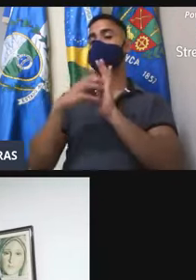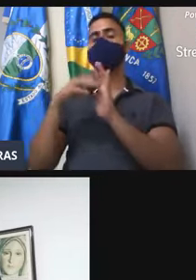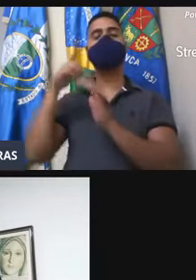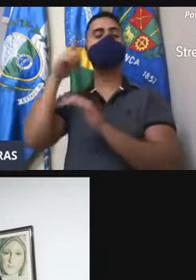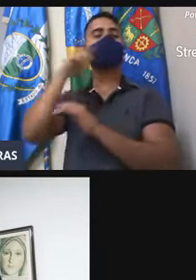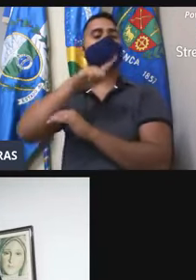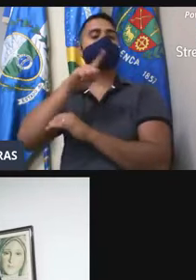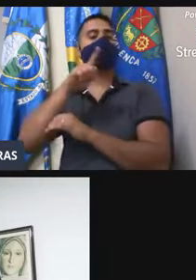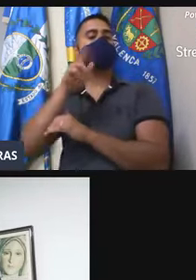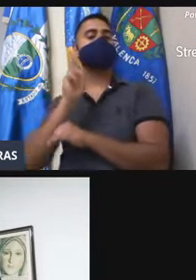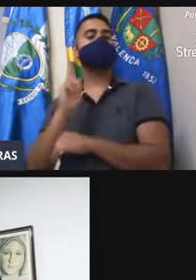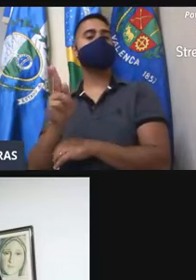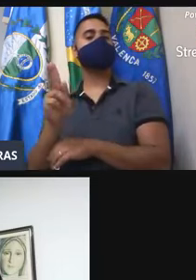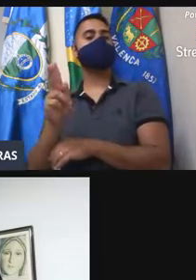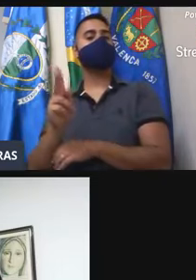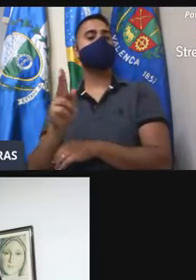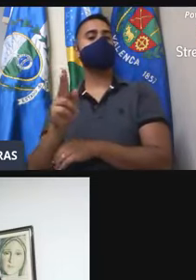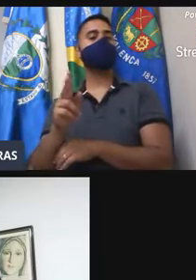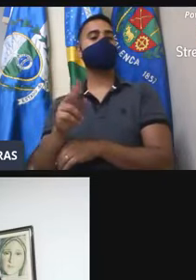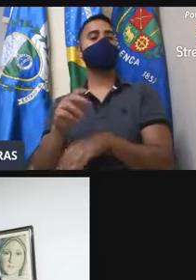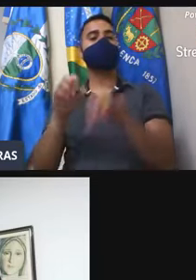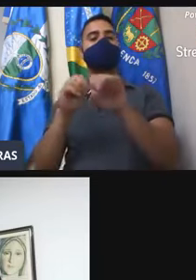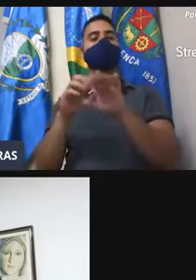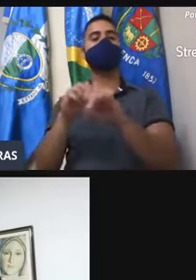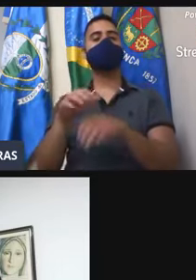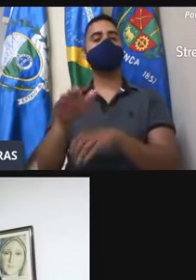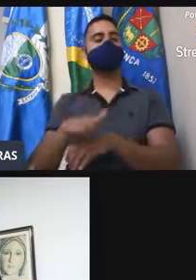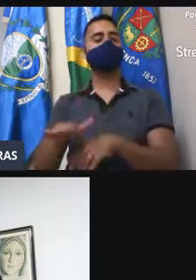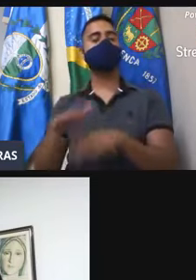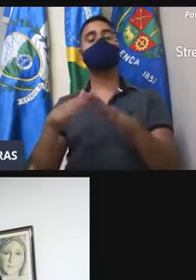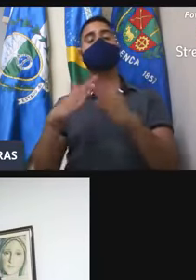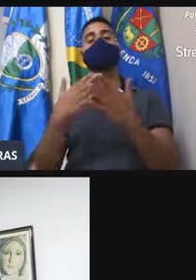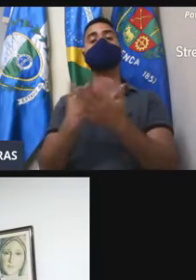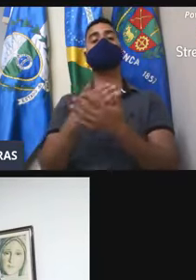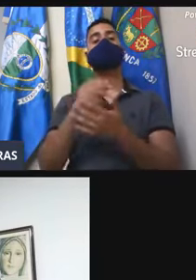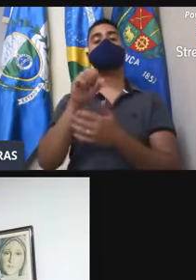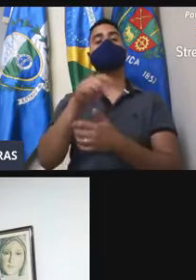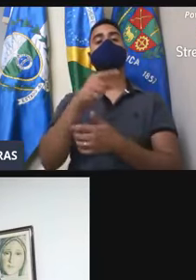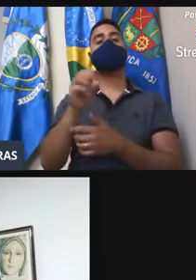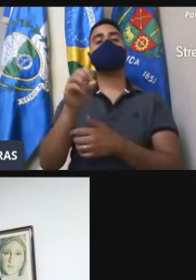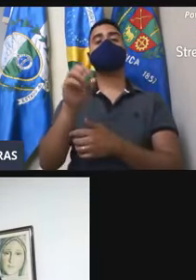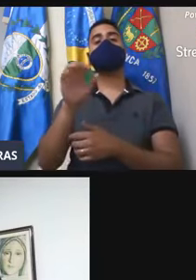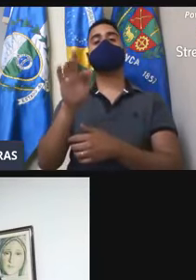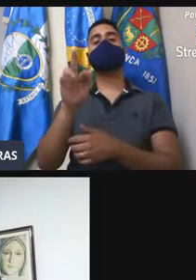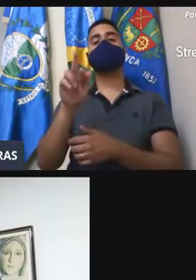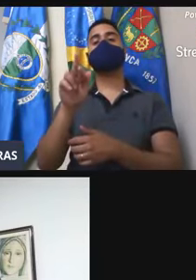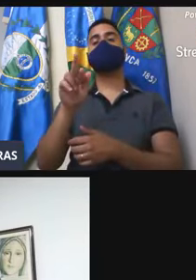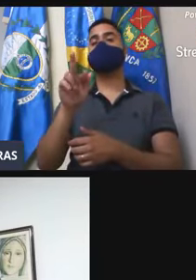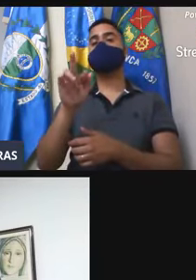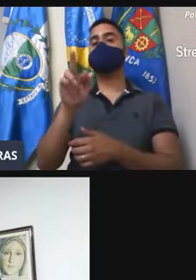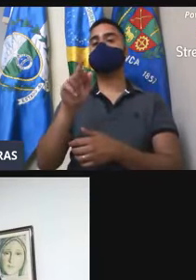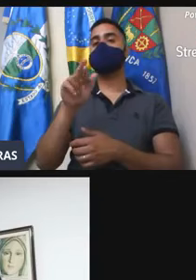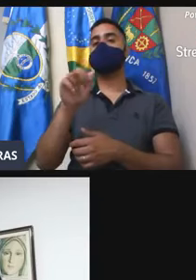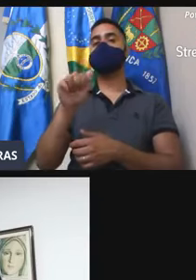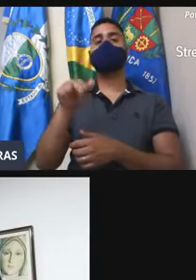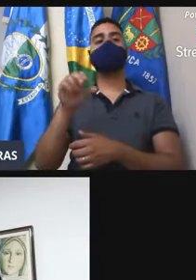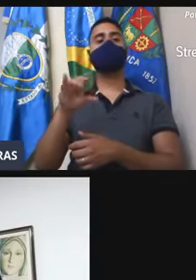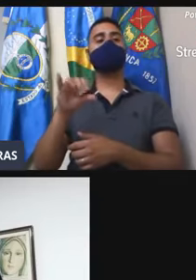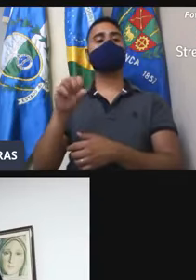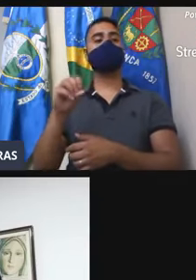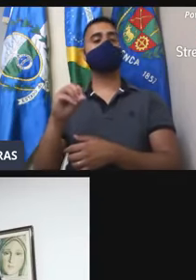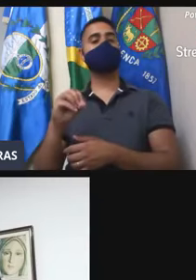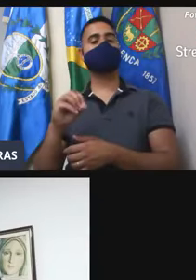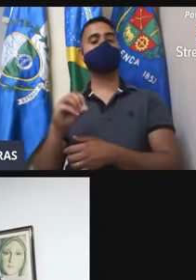manter o primeiro segmento de educacional na Escola de São Francisco, e a Mara era a diretora. Então, assim,